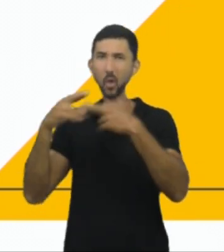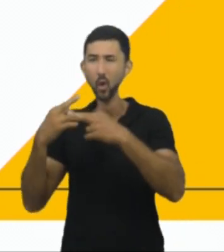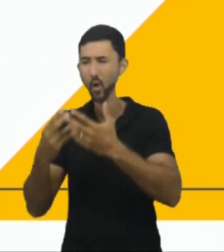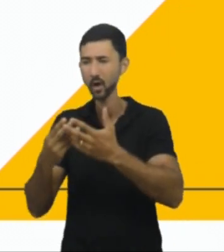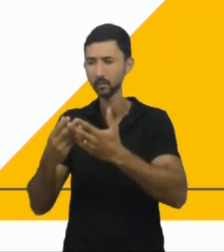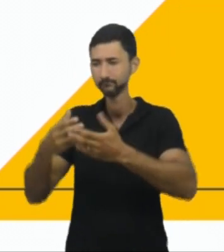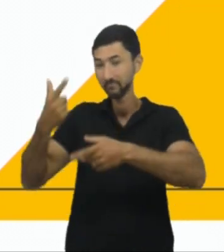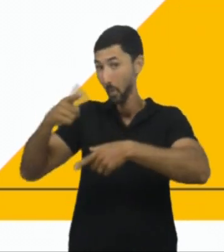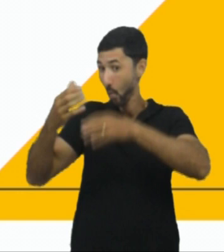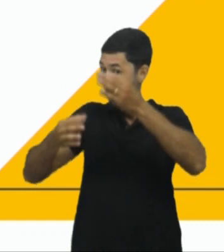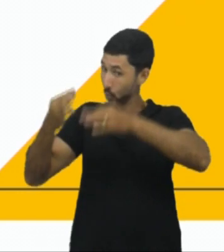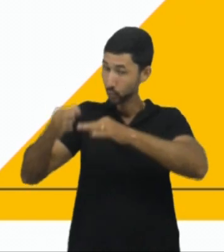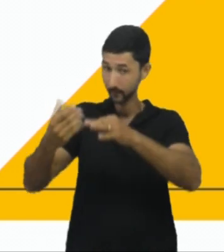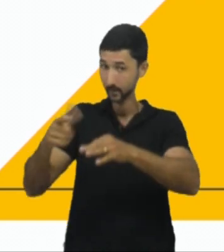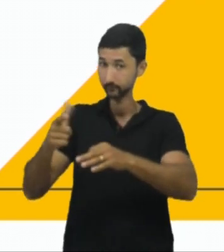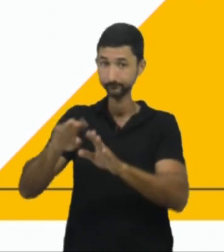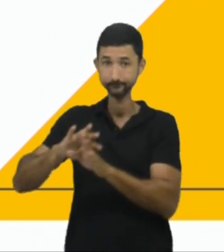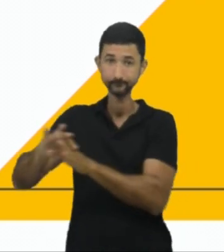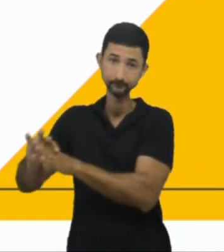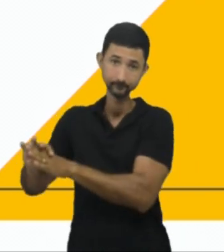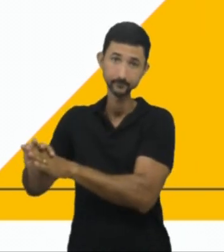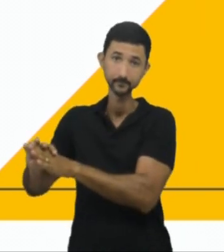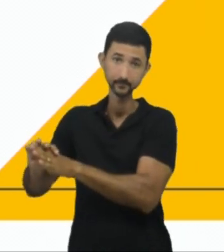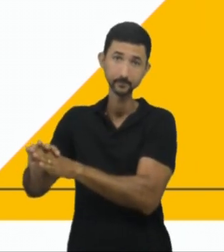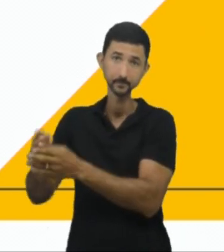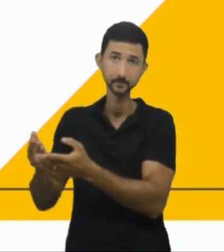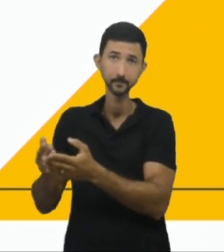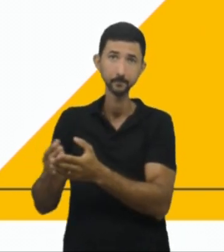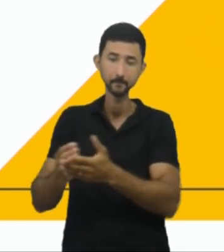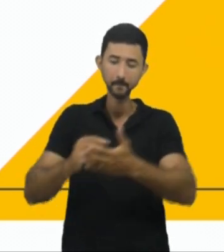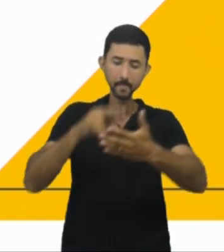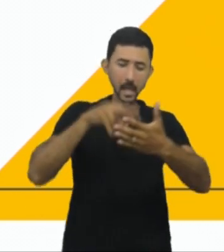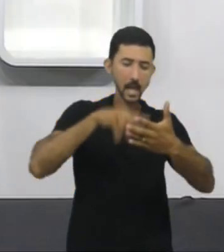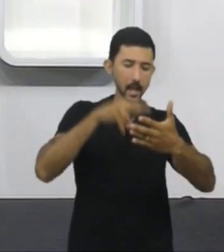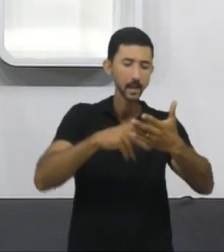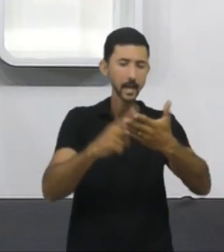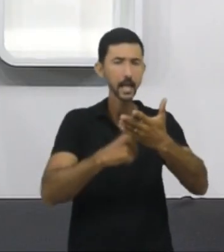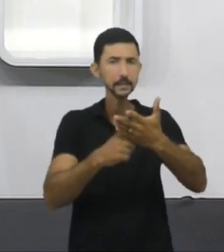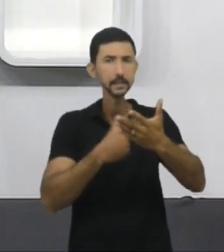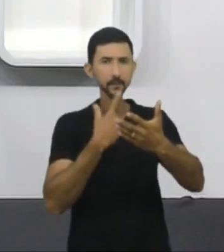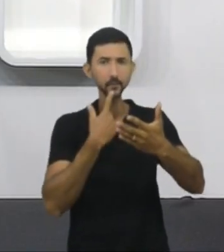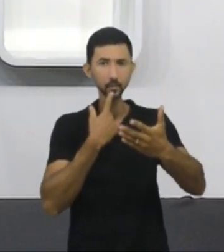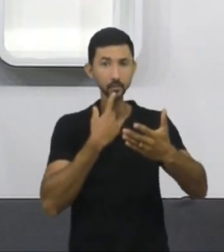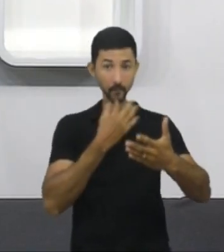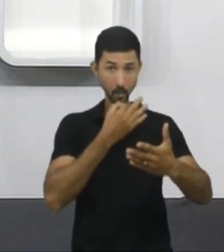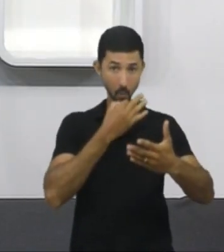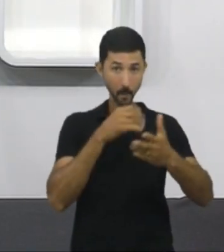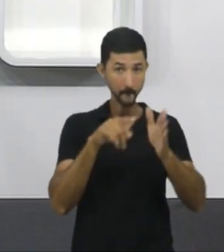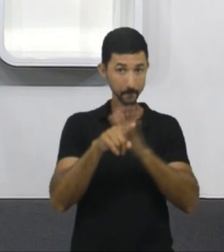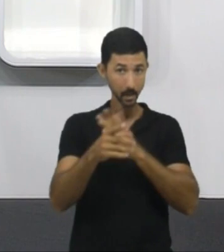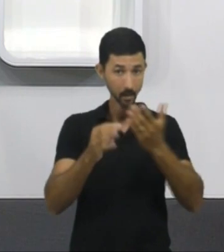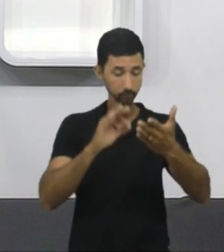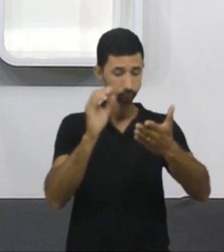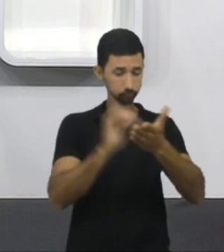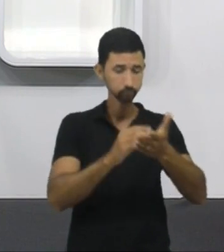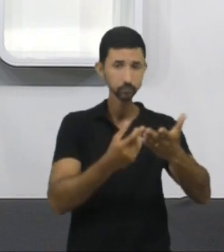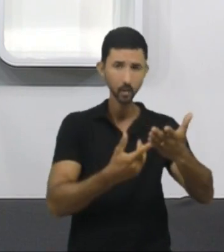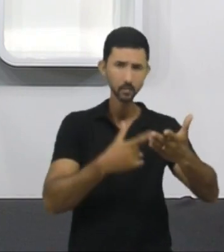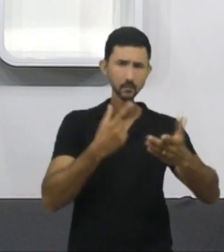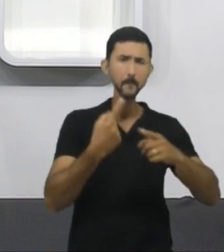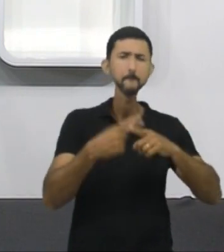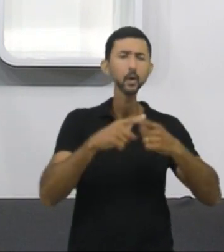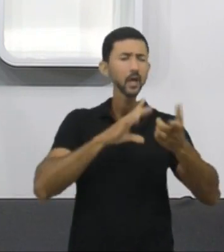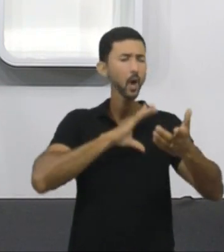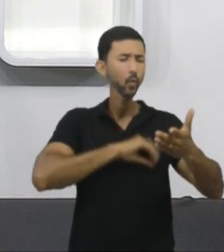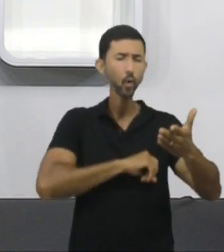uma não justificativa. Olha só, se você lê o livro, você vai ter um argumento para você dizer por que você